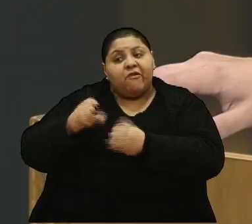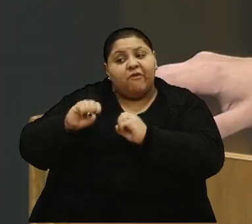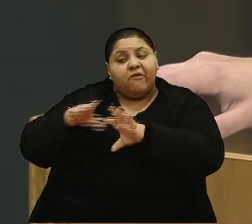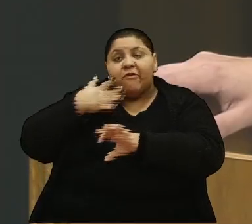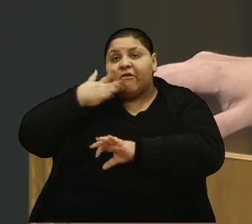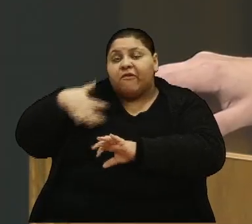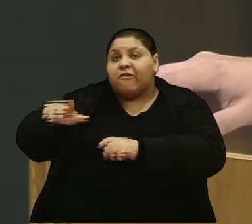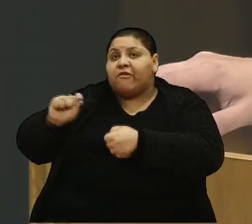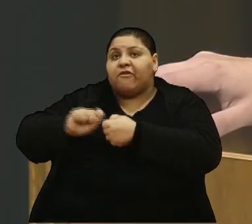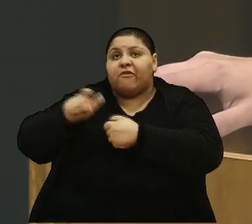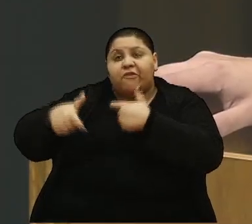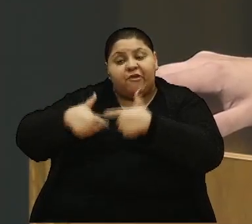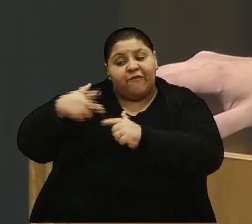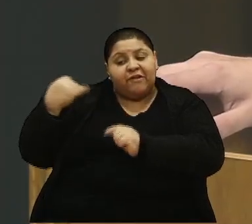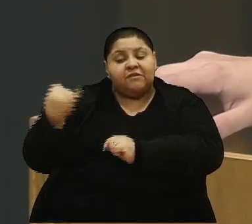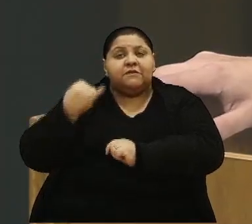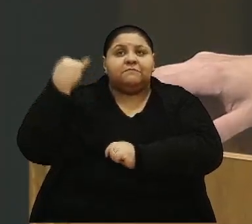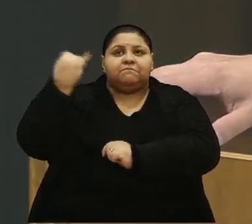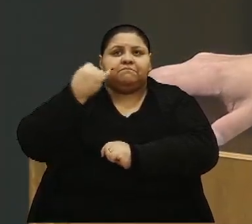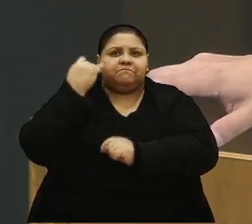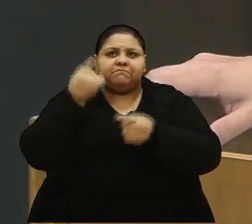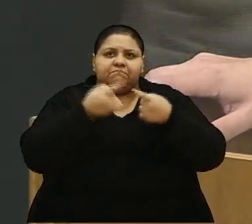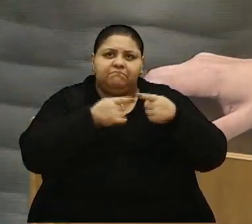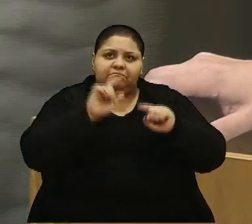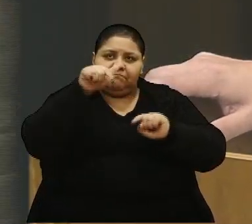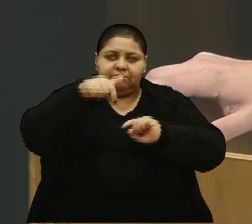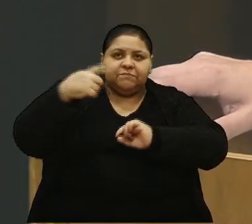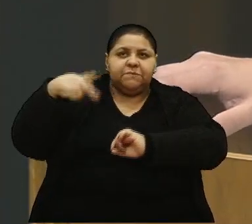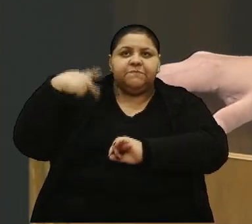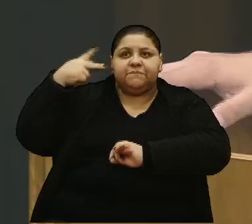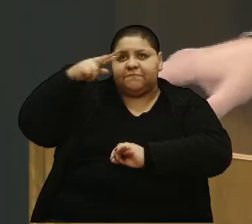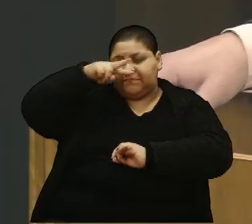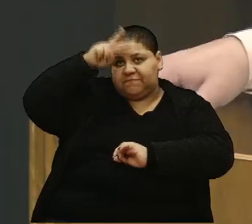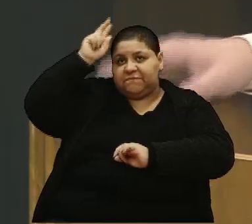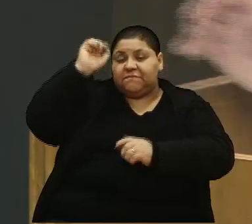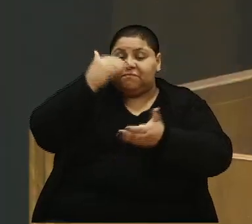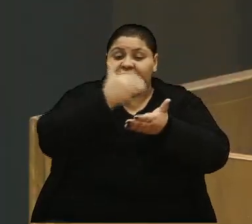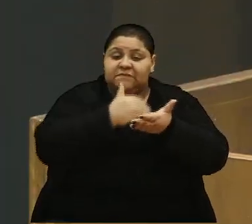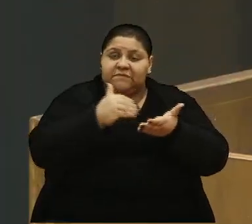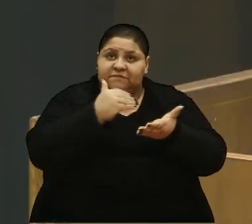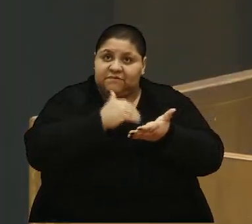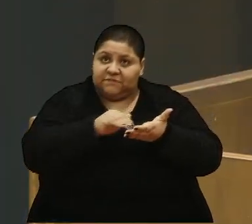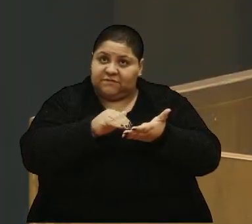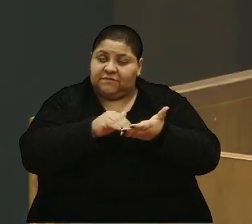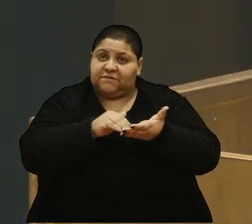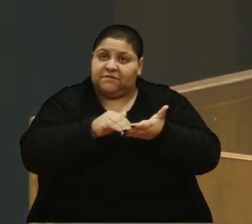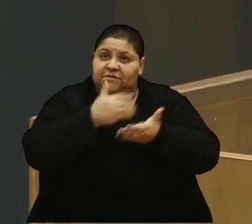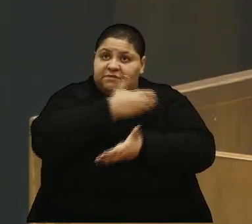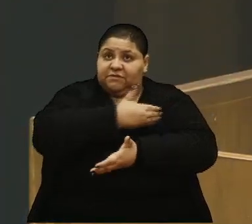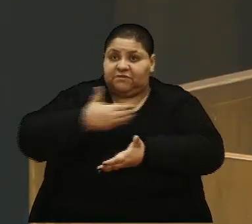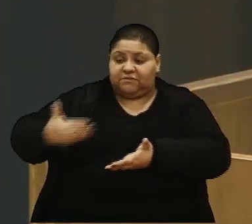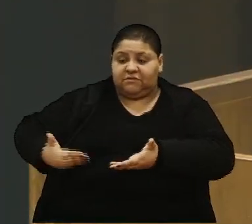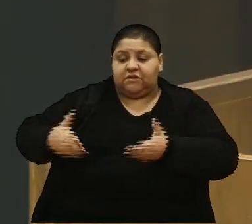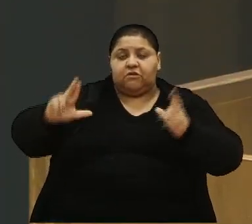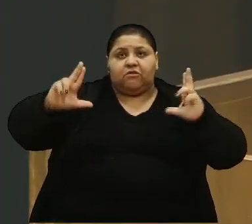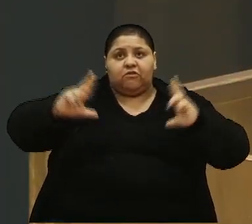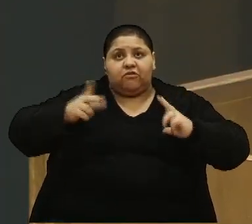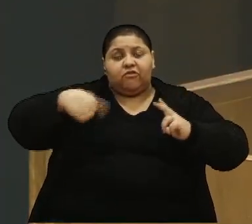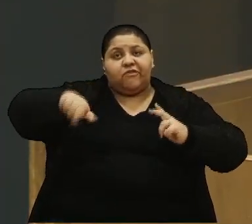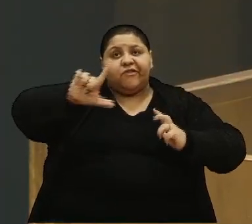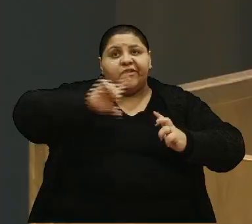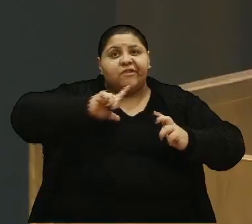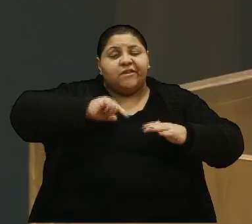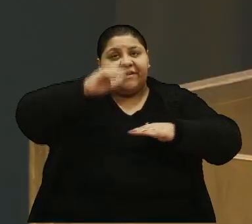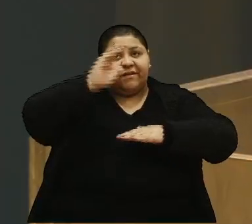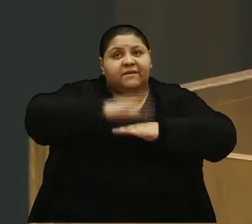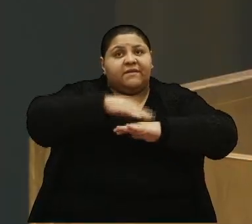que fazem um trabalho importante. Mas está aqui o vereador Edson da Rosa, que foi secretário. Entre as públicas e as privadas, nós temos mais